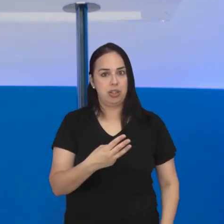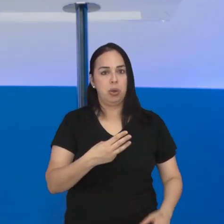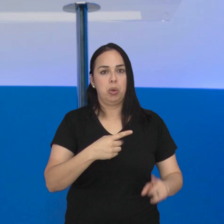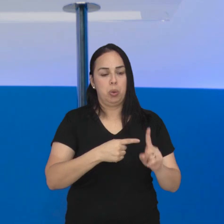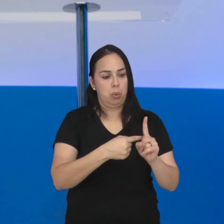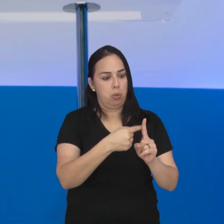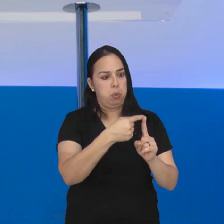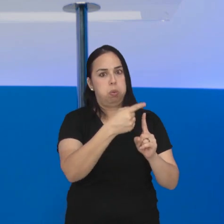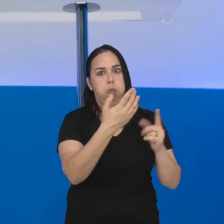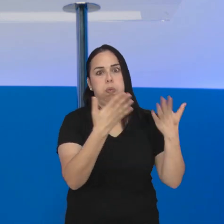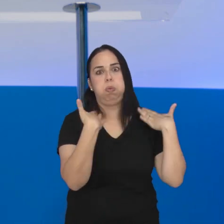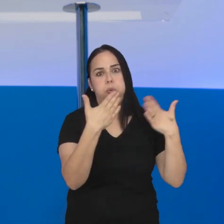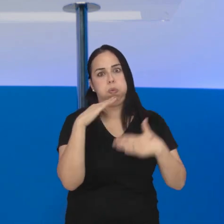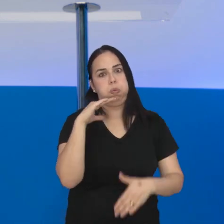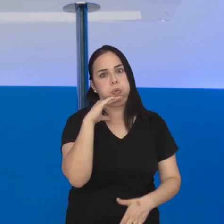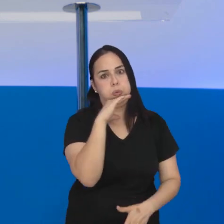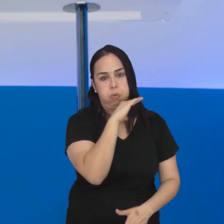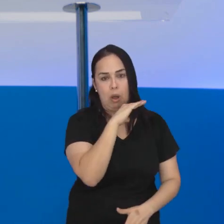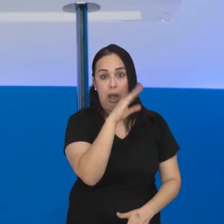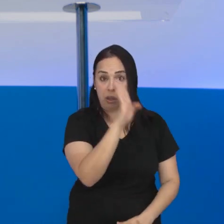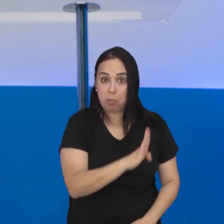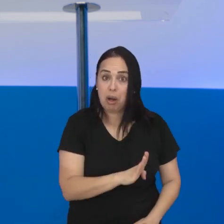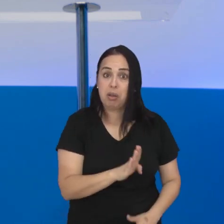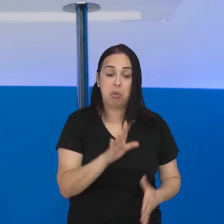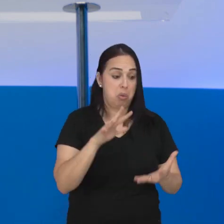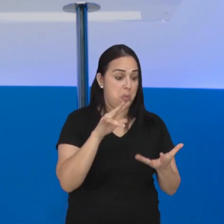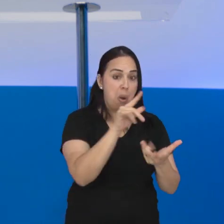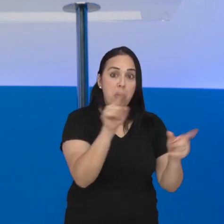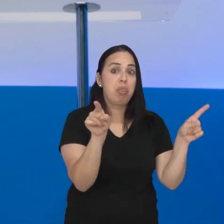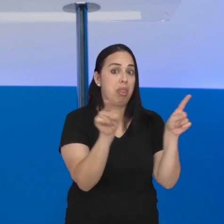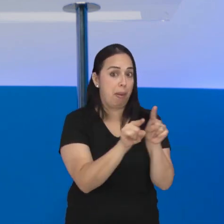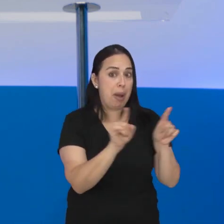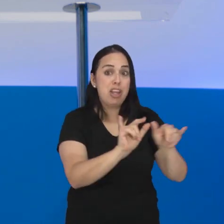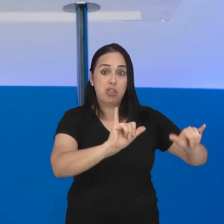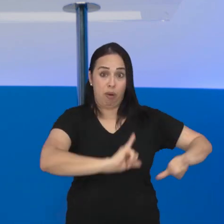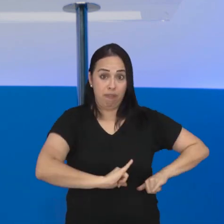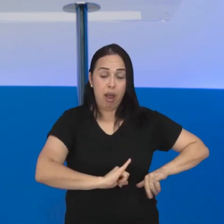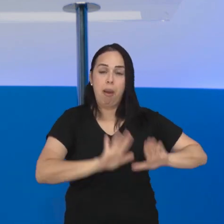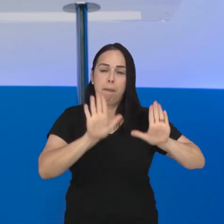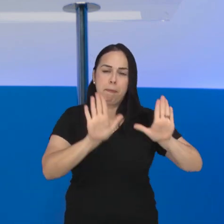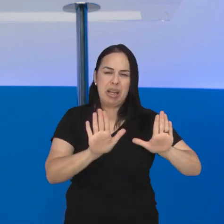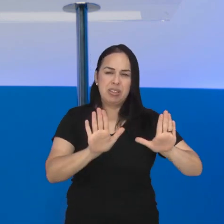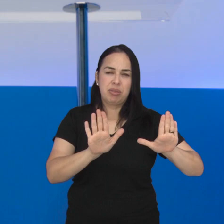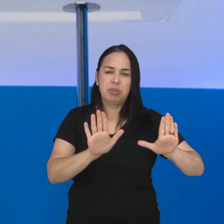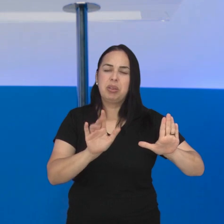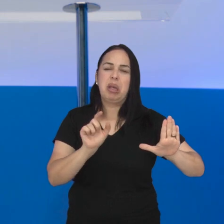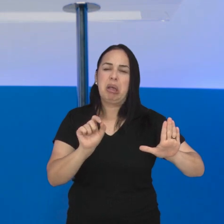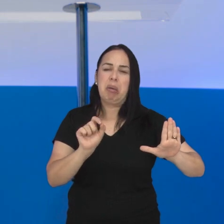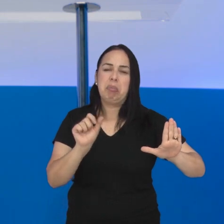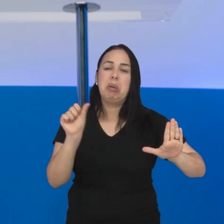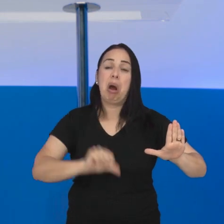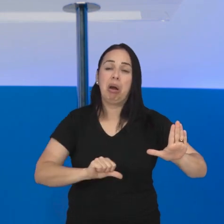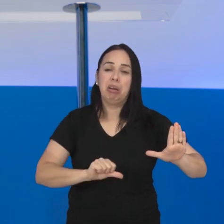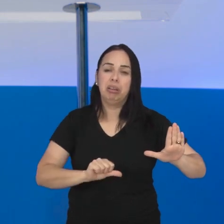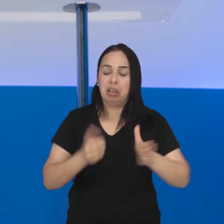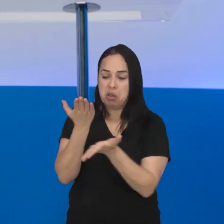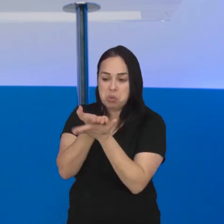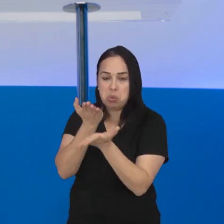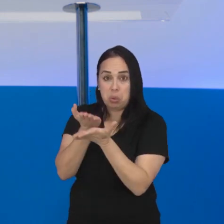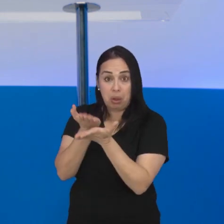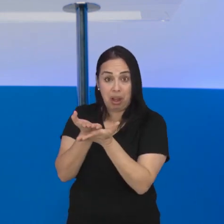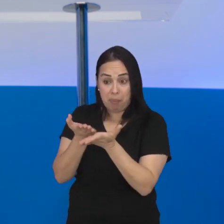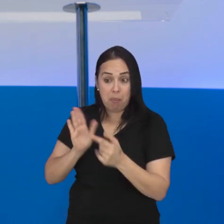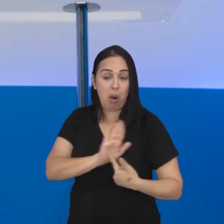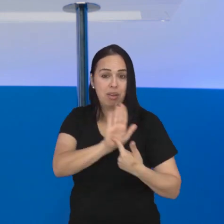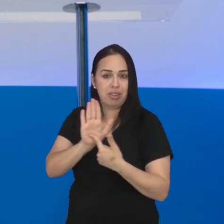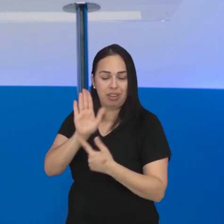2023 foi o ano mais quente da história, e não só o Brasil, como todo mundo sofreu. Mas sabe o que é pior? Estudos apontam